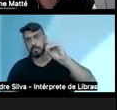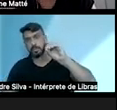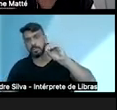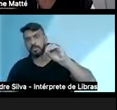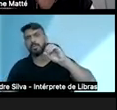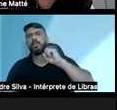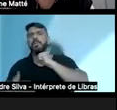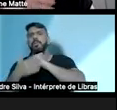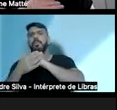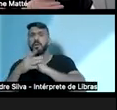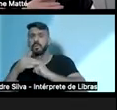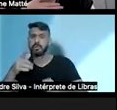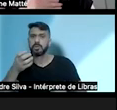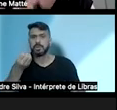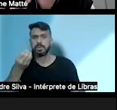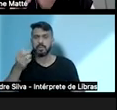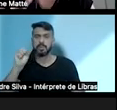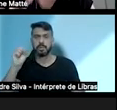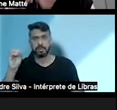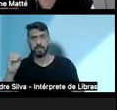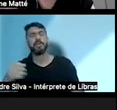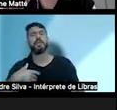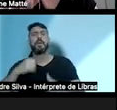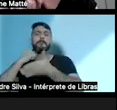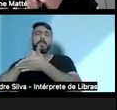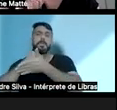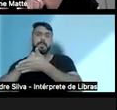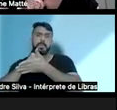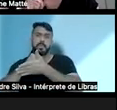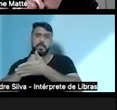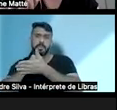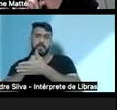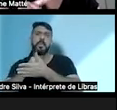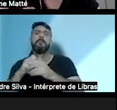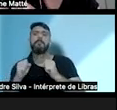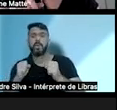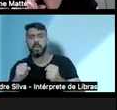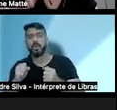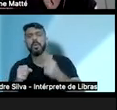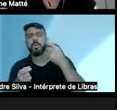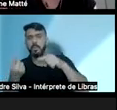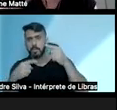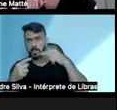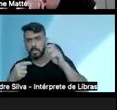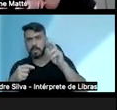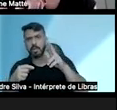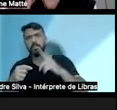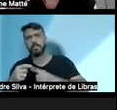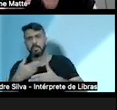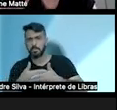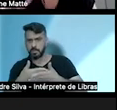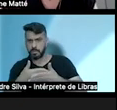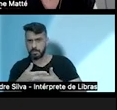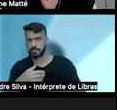máxima. Isso é algo importante se cuidar. Então, cuidar da frequência cardíaca máxima, porque isso vai impactar também na oxigenação do sangue que vai lá para o bebê,